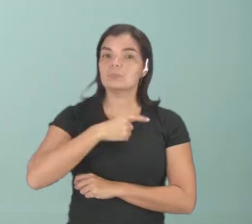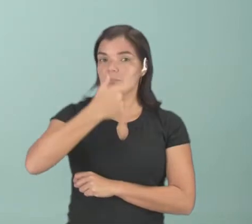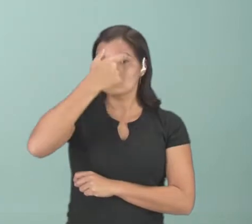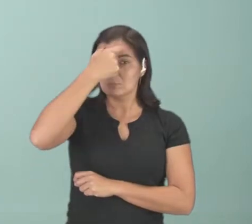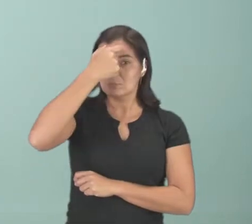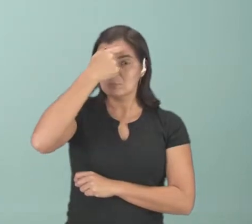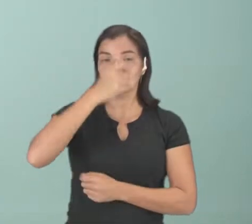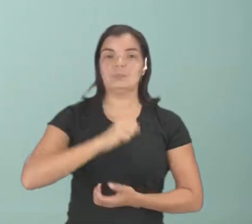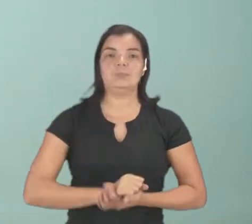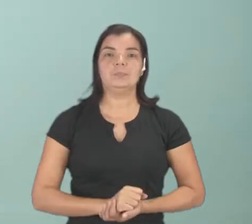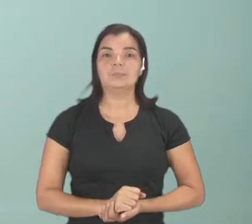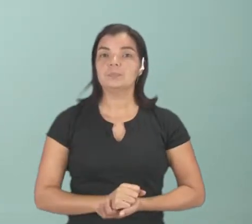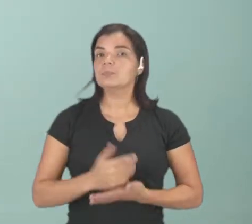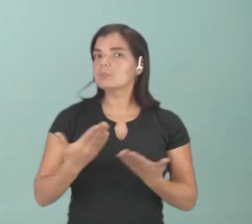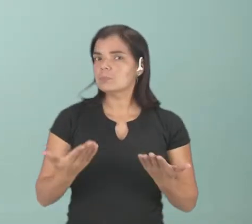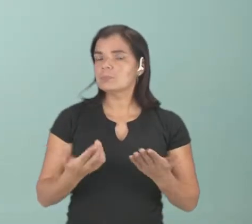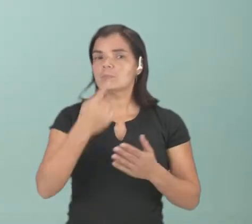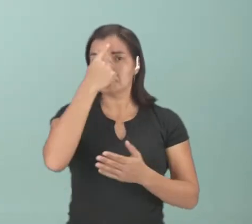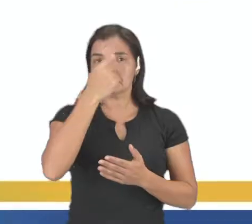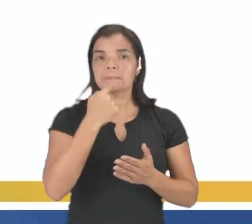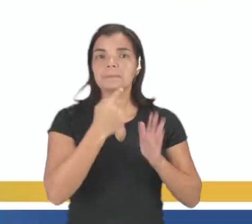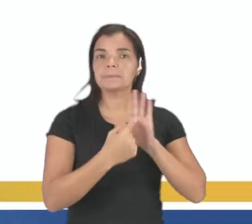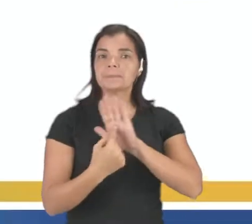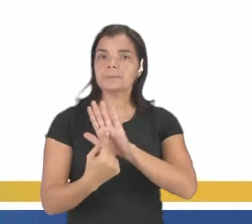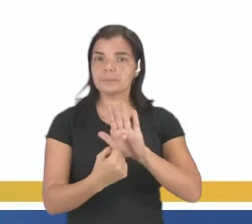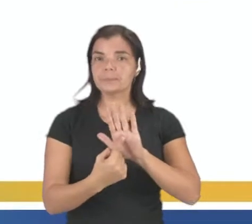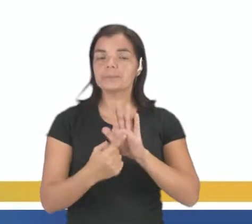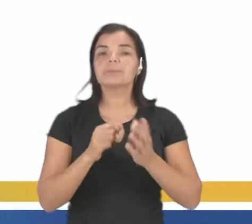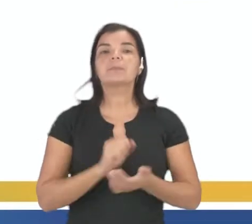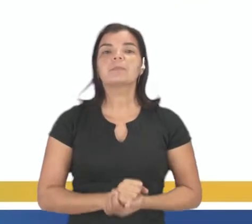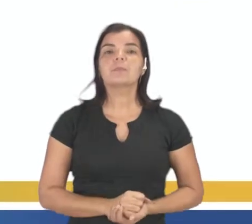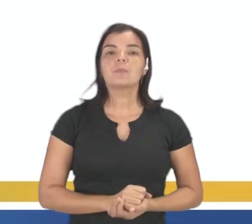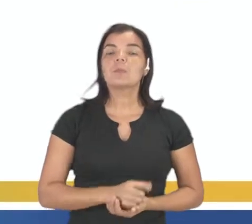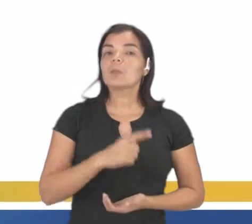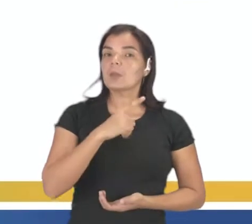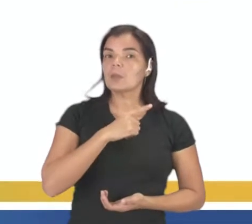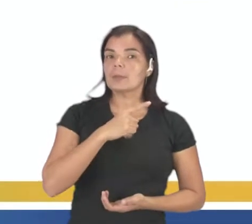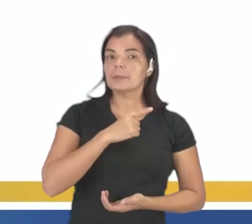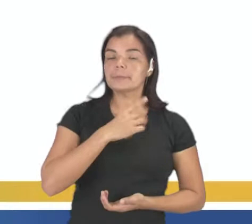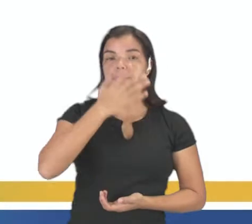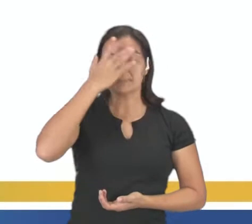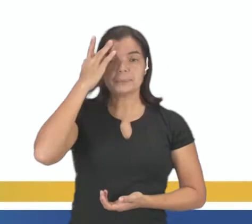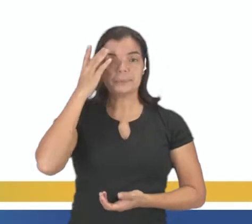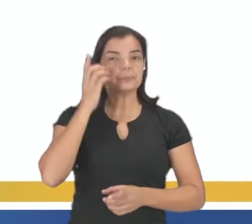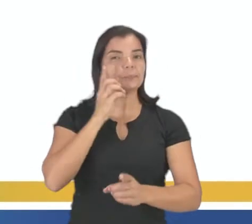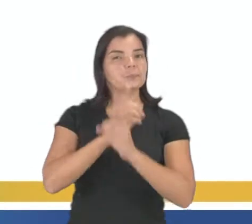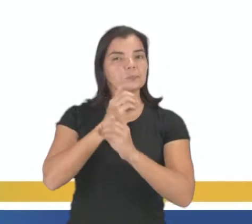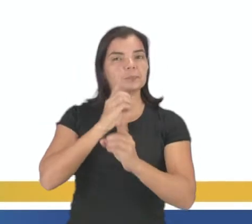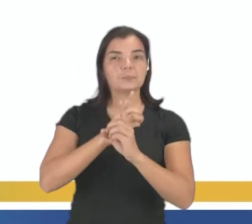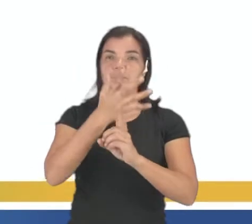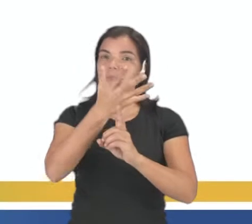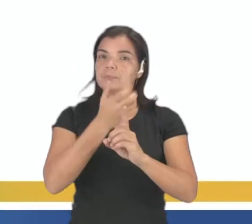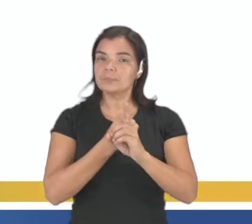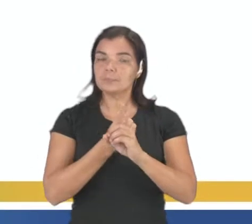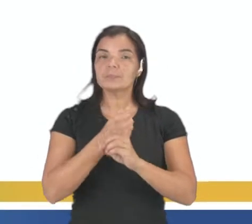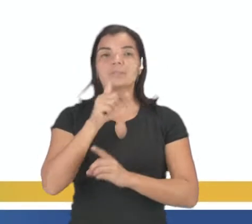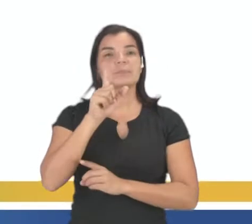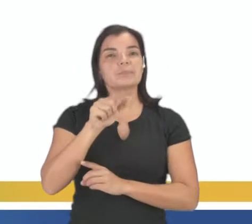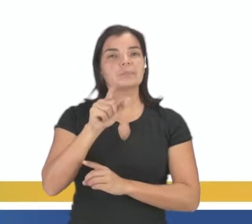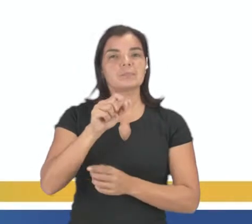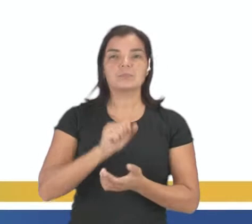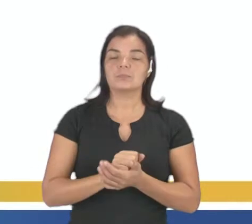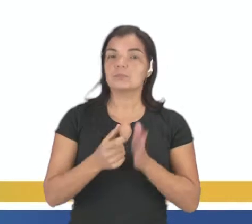razão. Eu trouxe uma imagem para vocês. Ó, tem uma artista que eu encontrei, ela